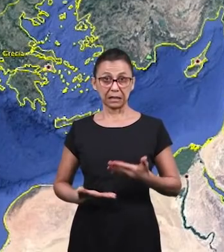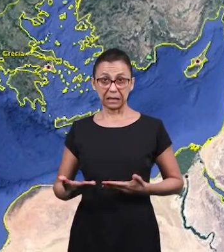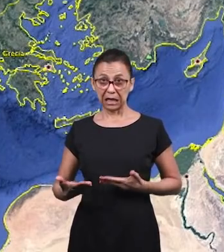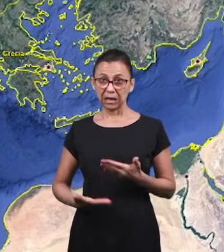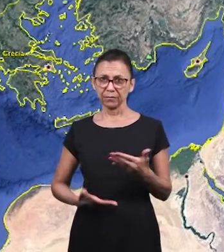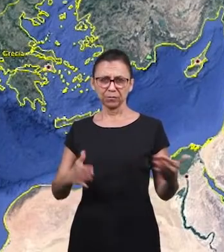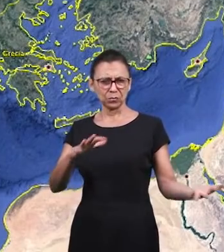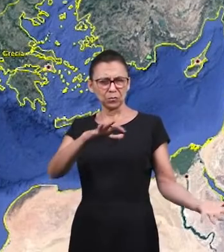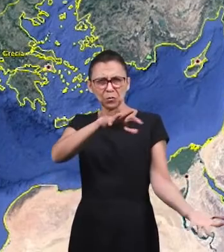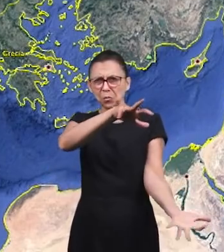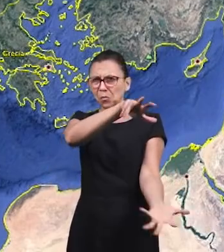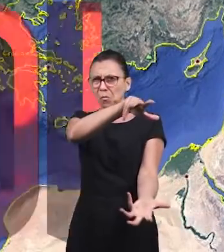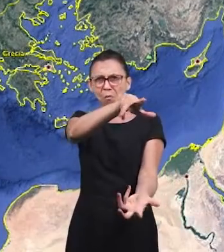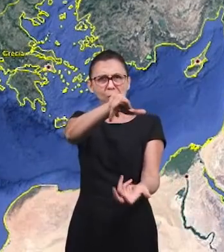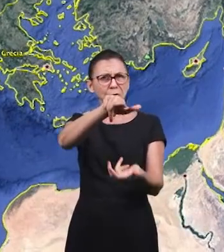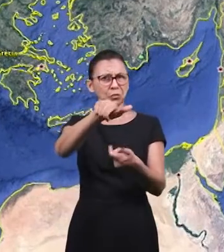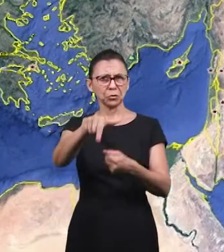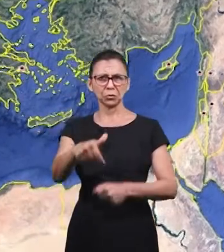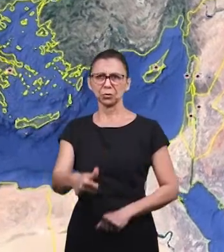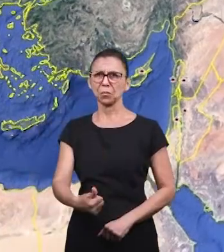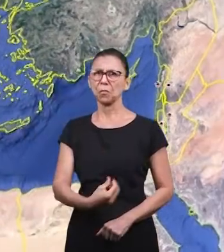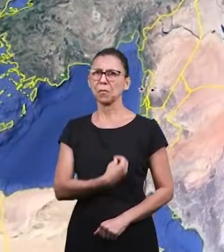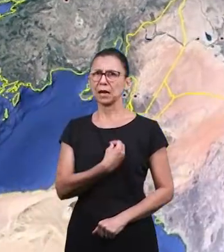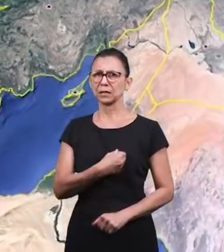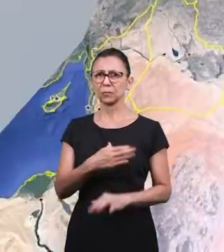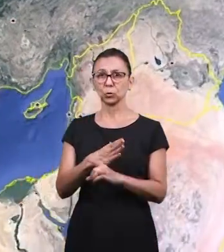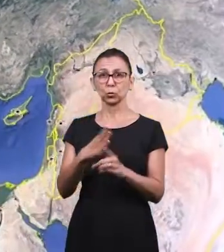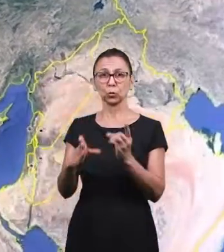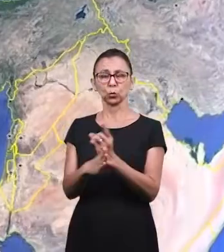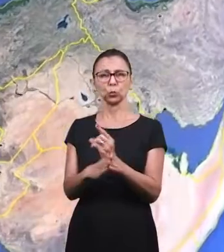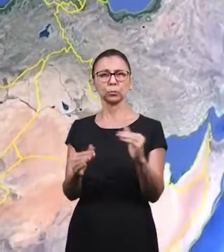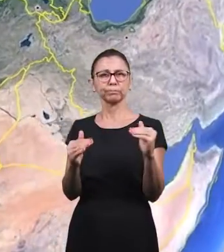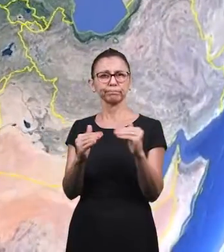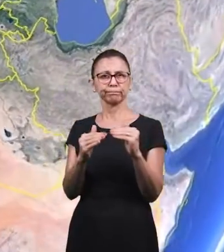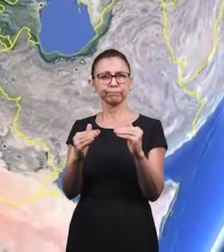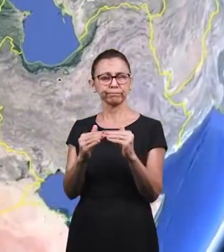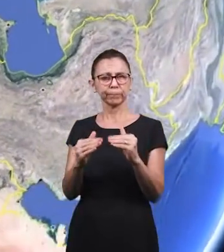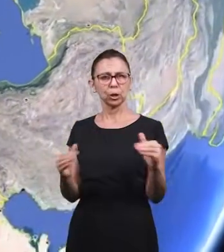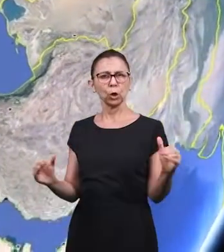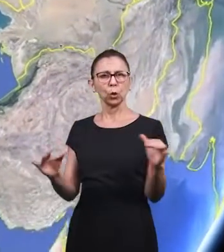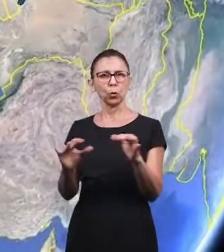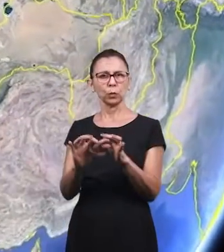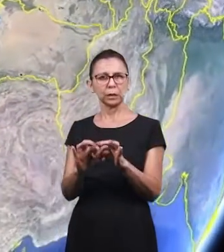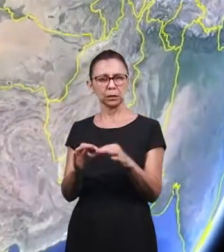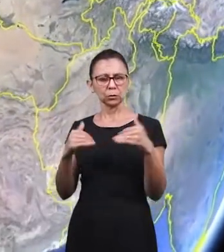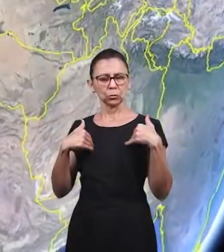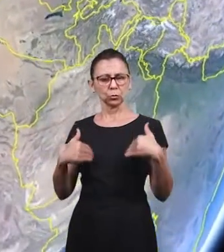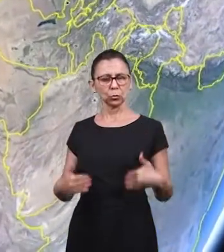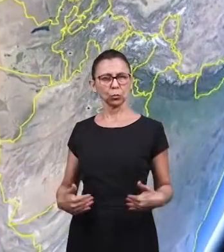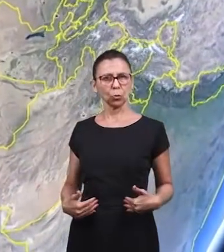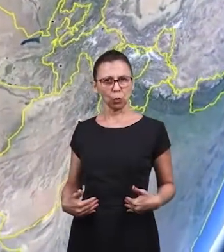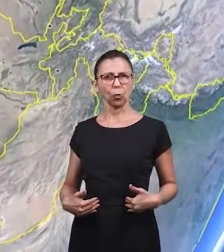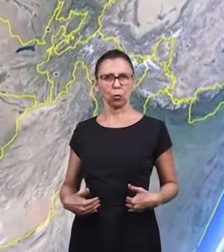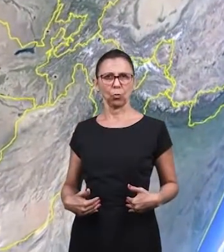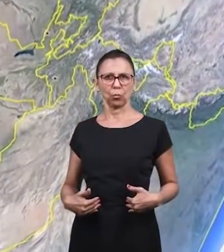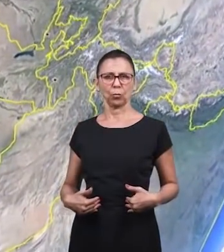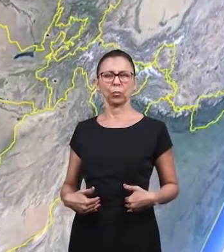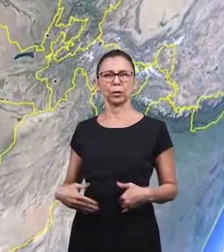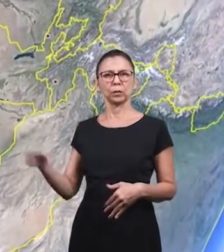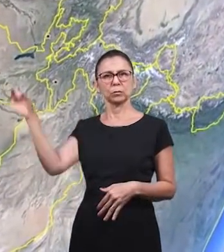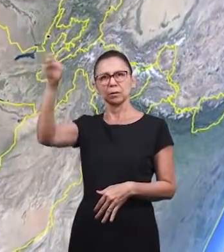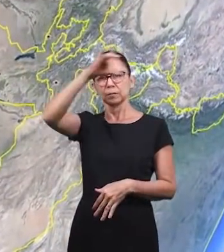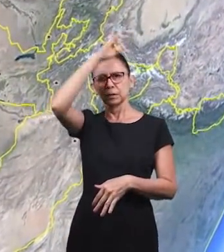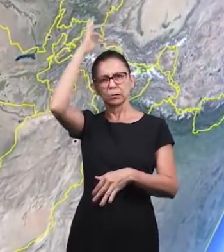Irmãos de todas as partes do mundo participam de um mesmo culto, em conjunto, no mesmo corpo e no